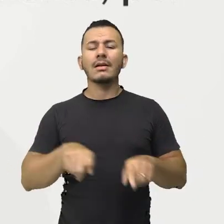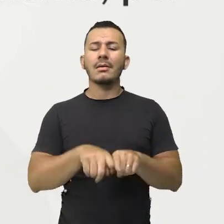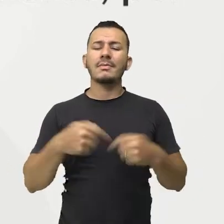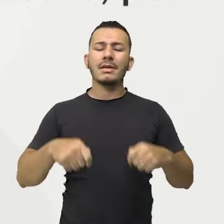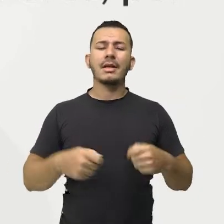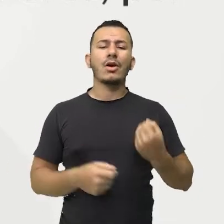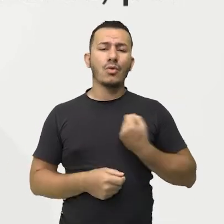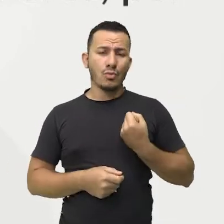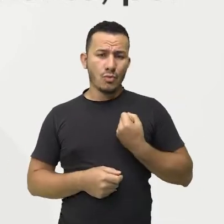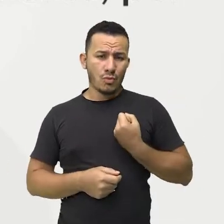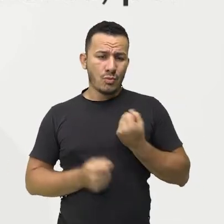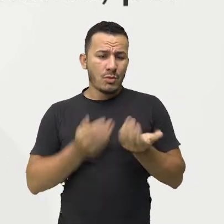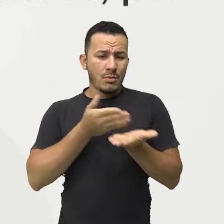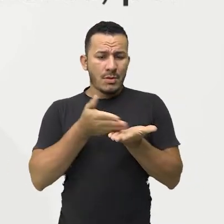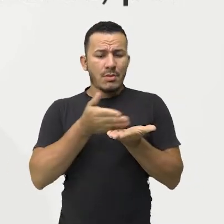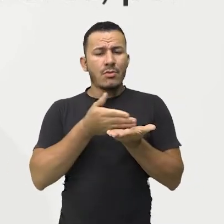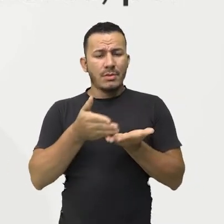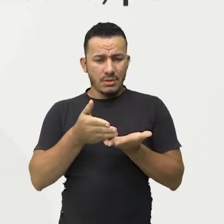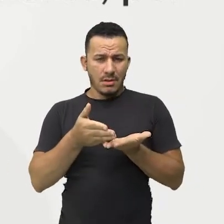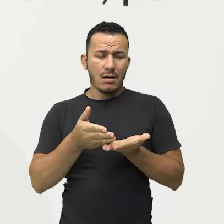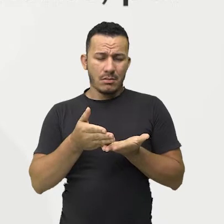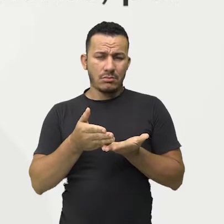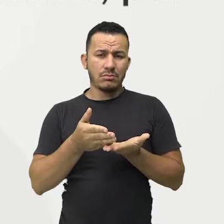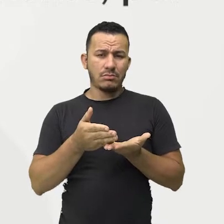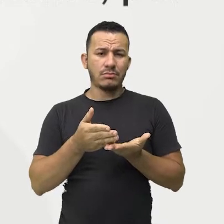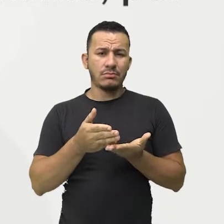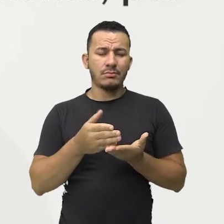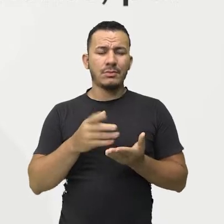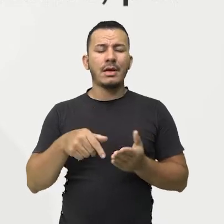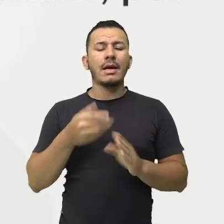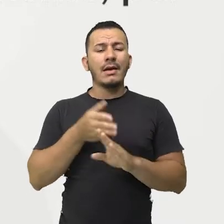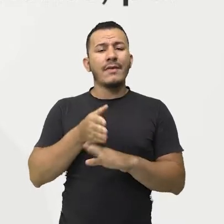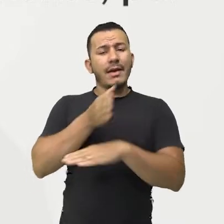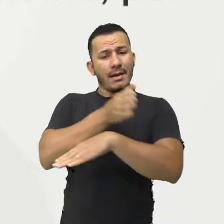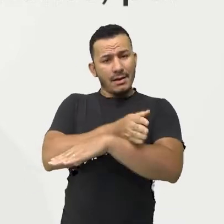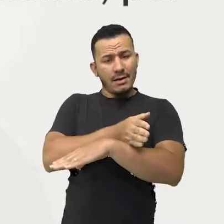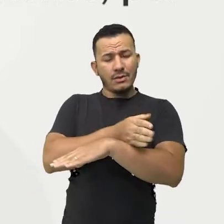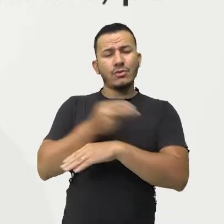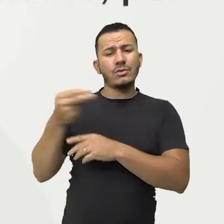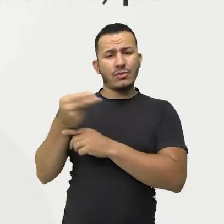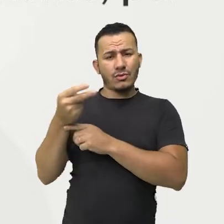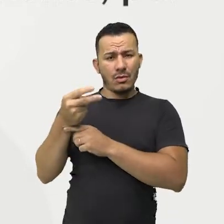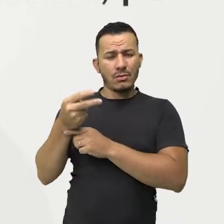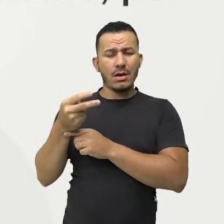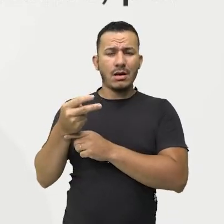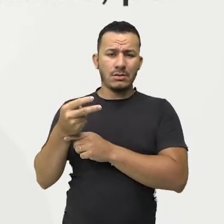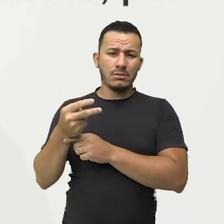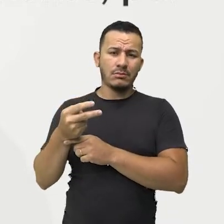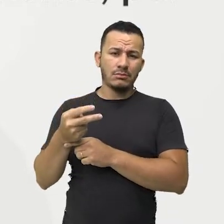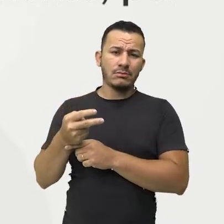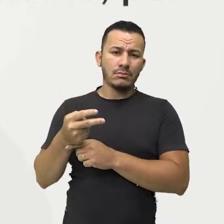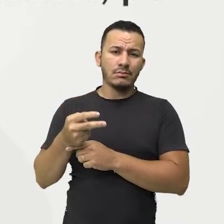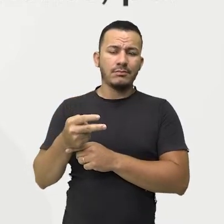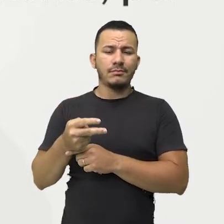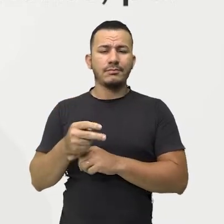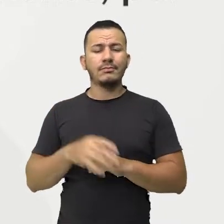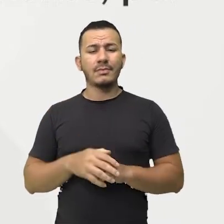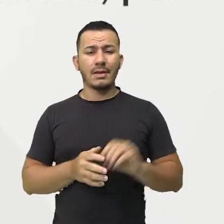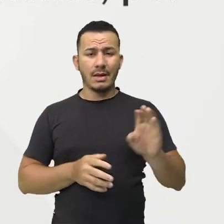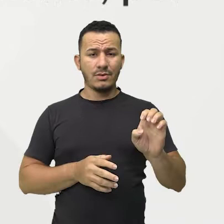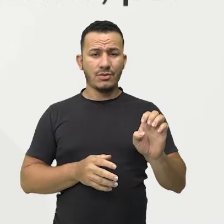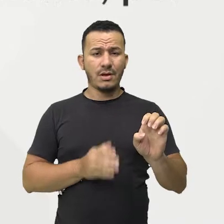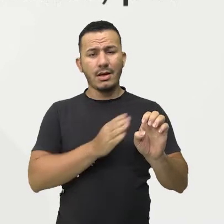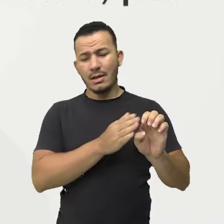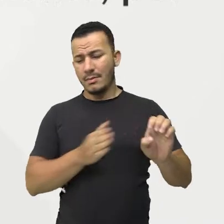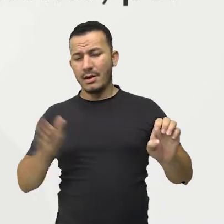membro, olha só, e o primeiro membro é o que vem antes do sinal de igualdade, levando em consideração as coisas da esquerda